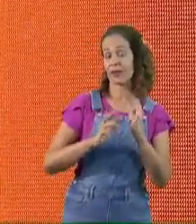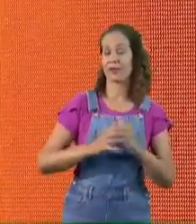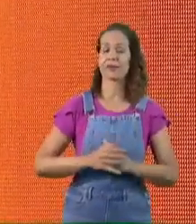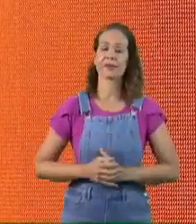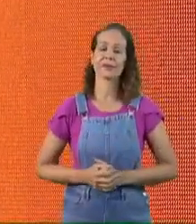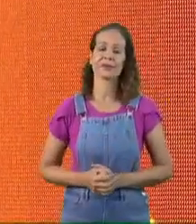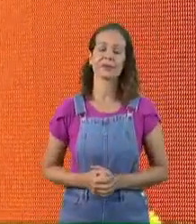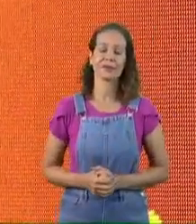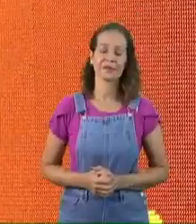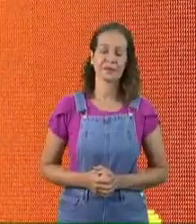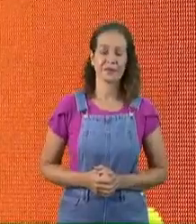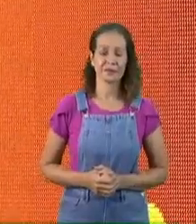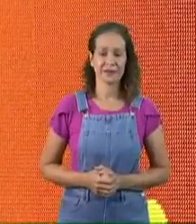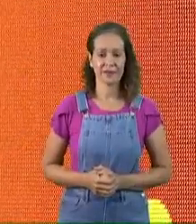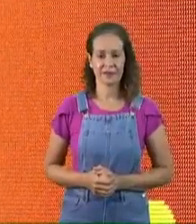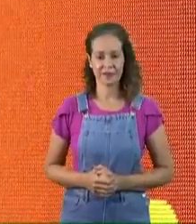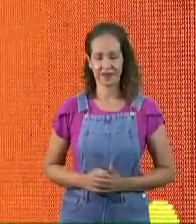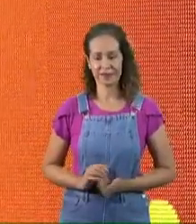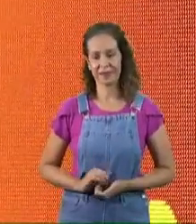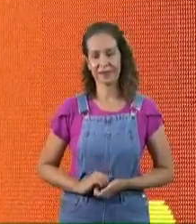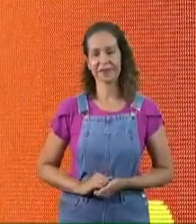te respondeu.